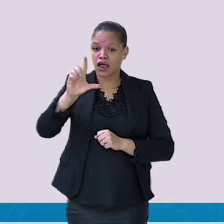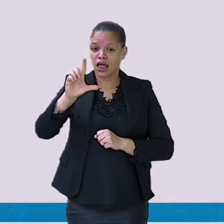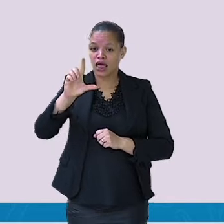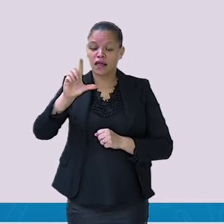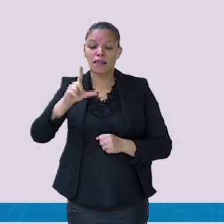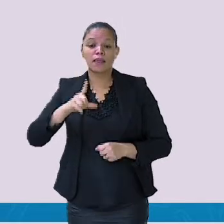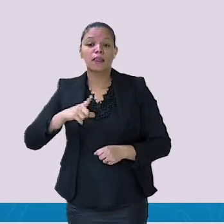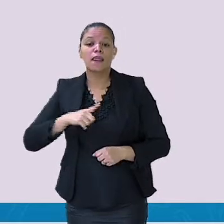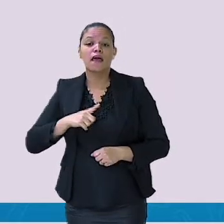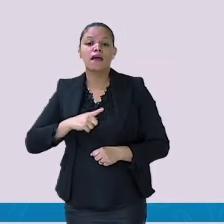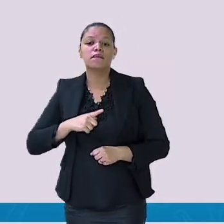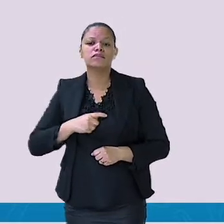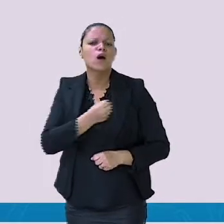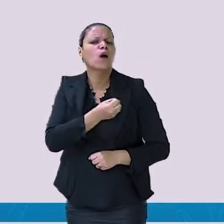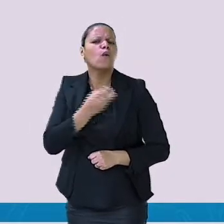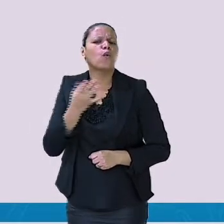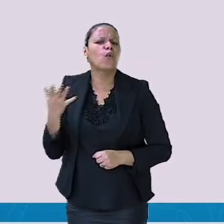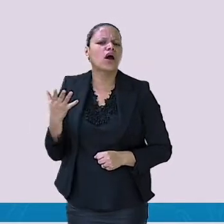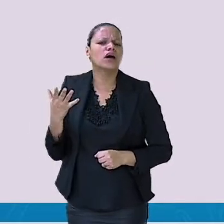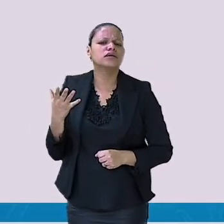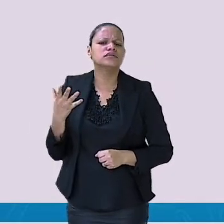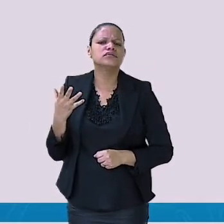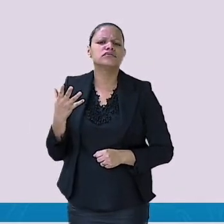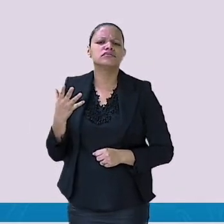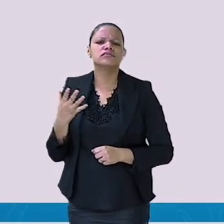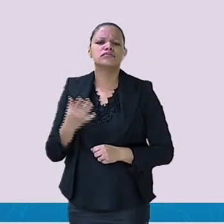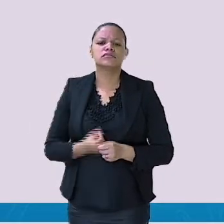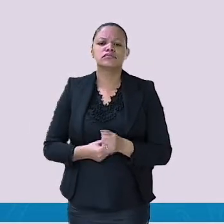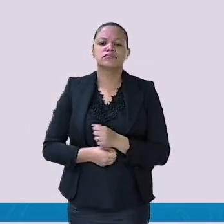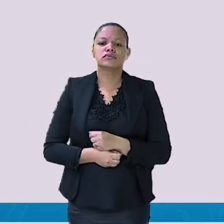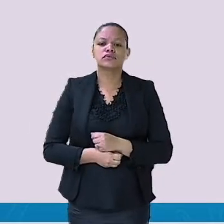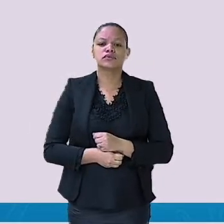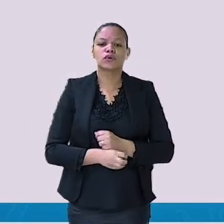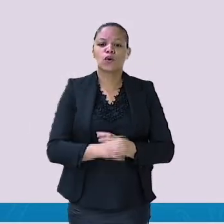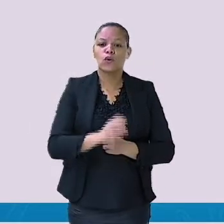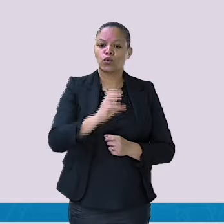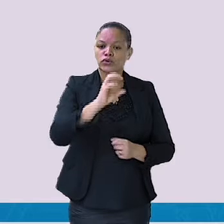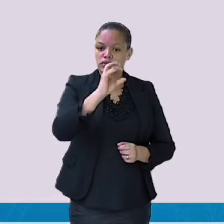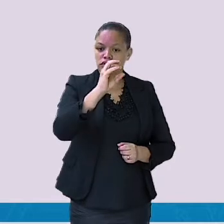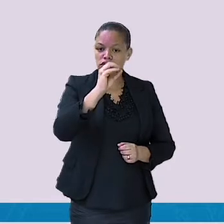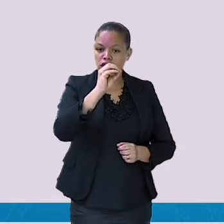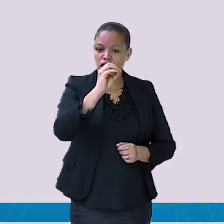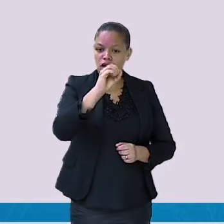um algarismo. E se eu colocar aqui ao lado 10,